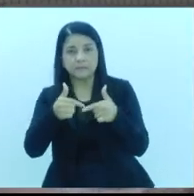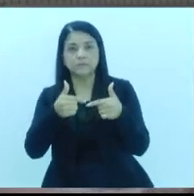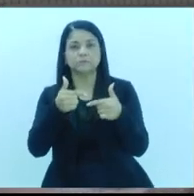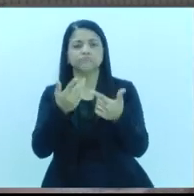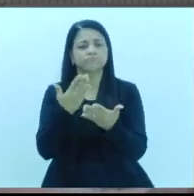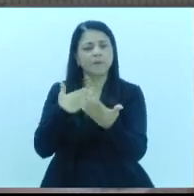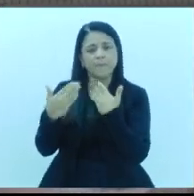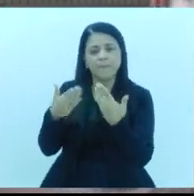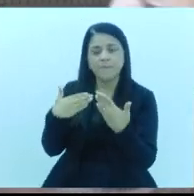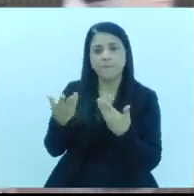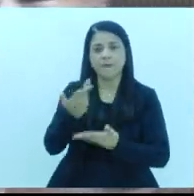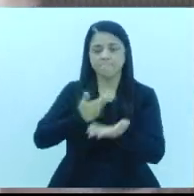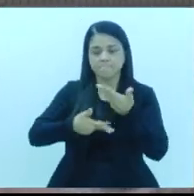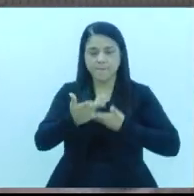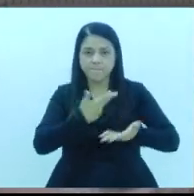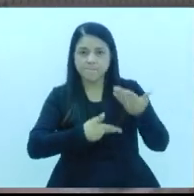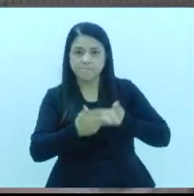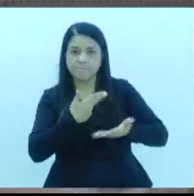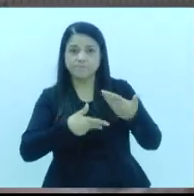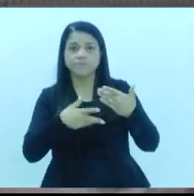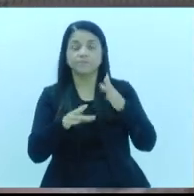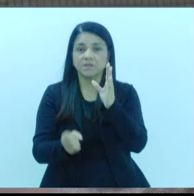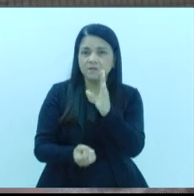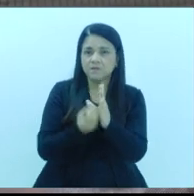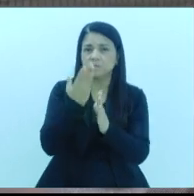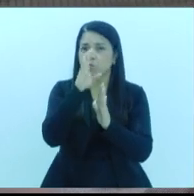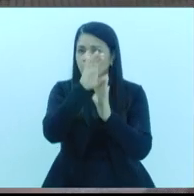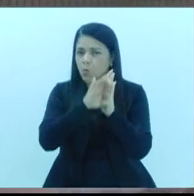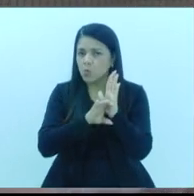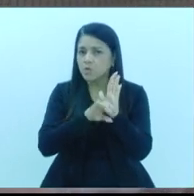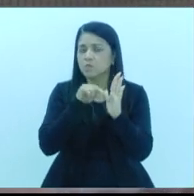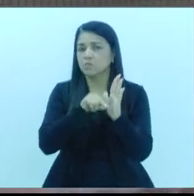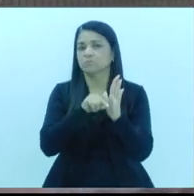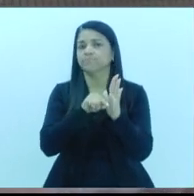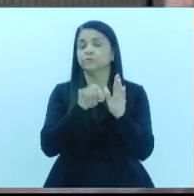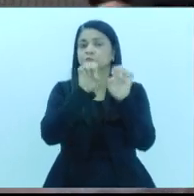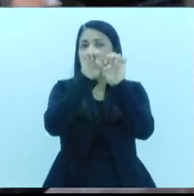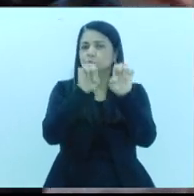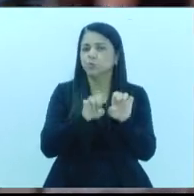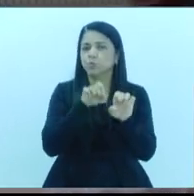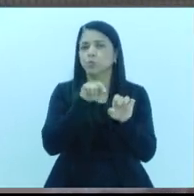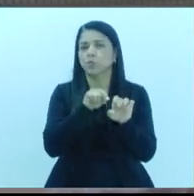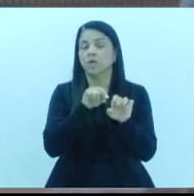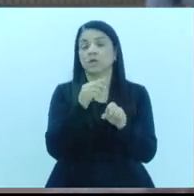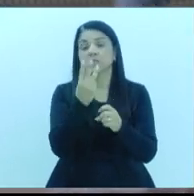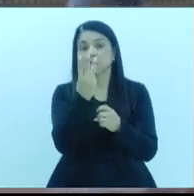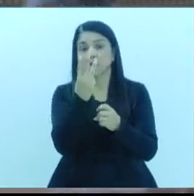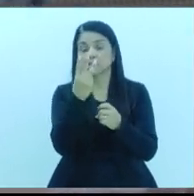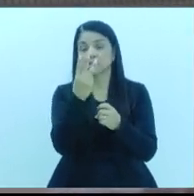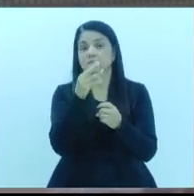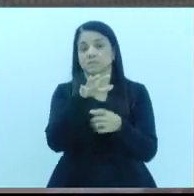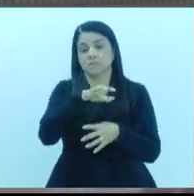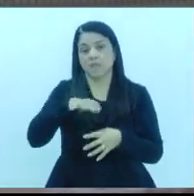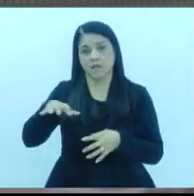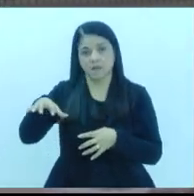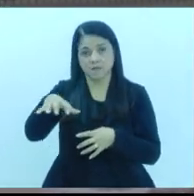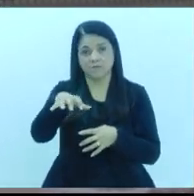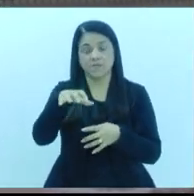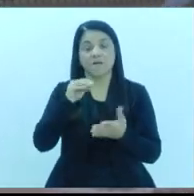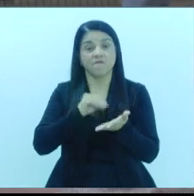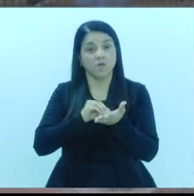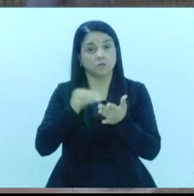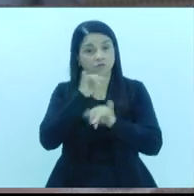trocando ideias, e criamos um currículo que é um currículo que se estrutura em torno de 3 principais áreas, que é a